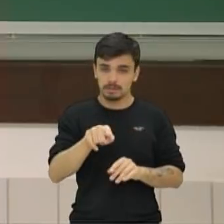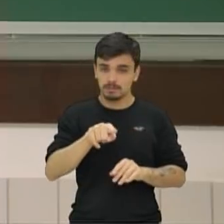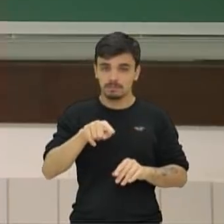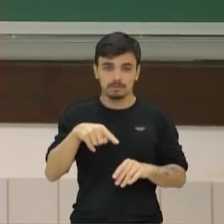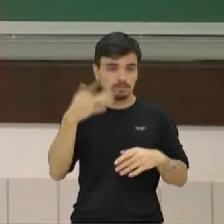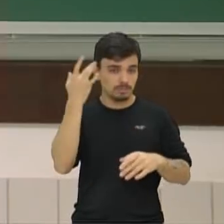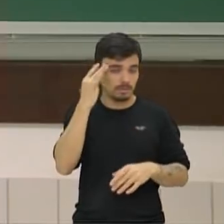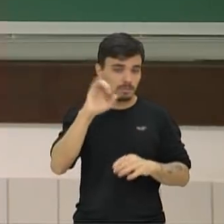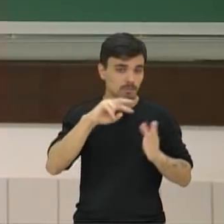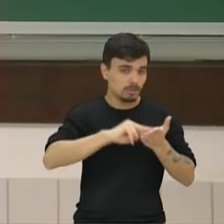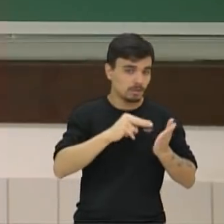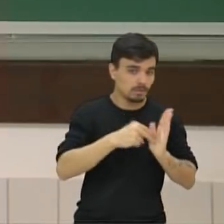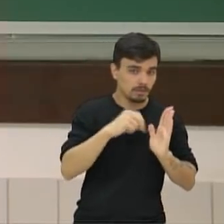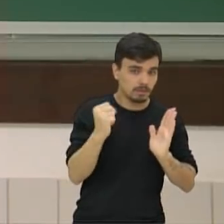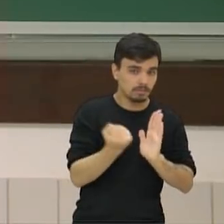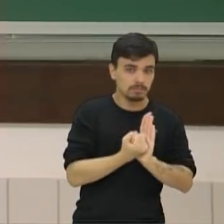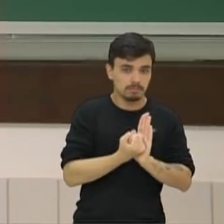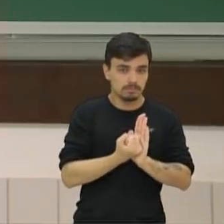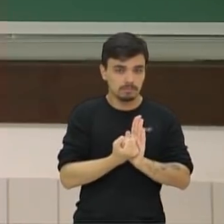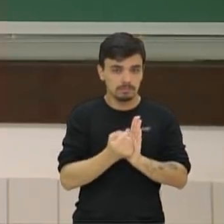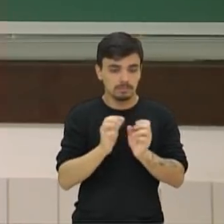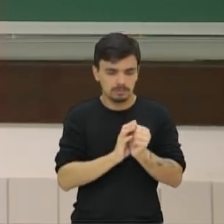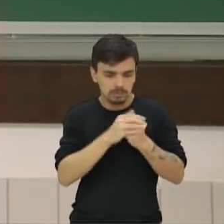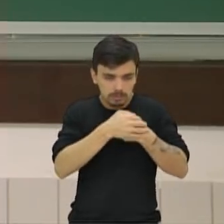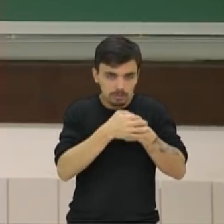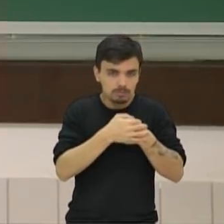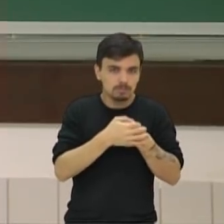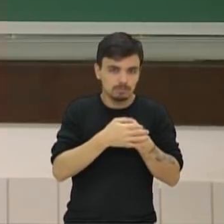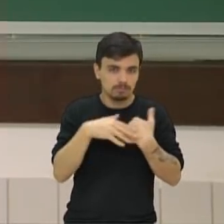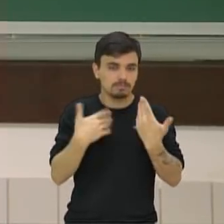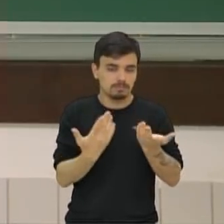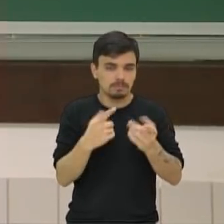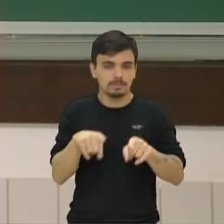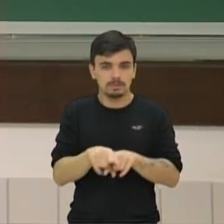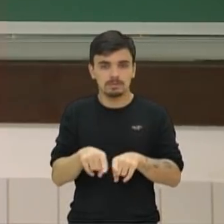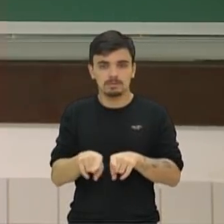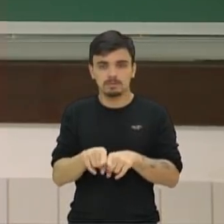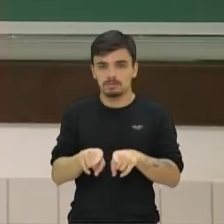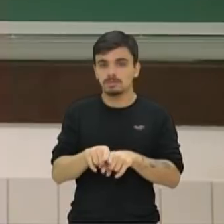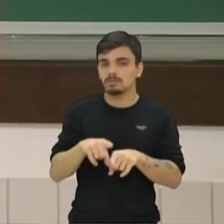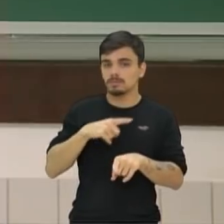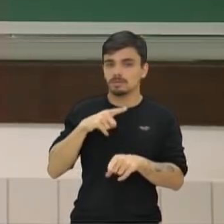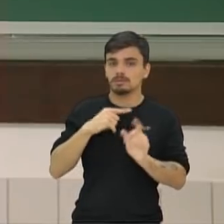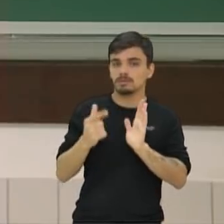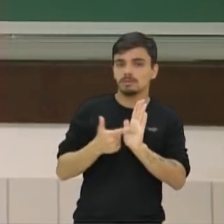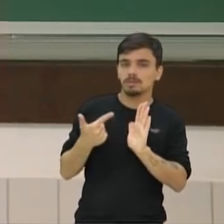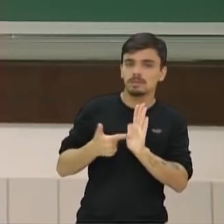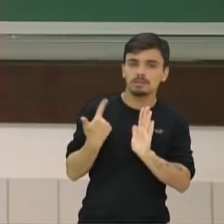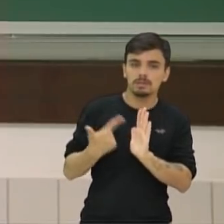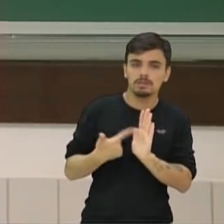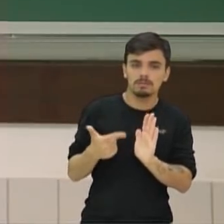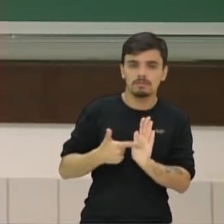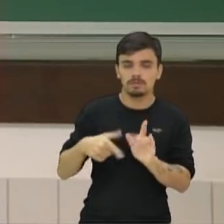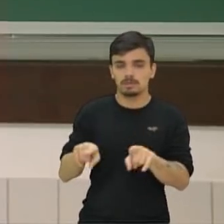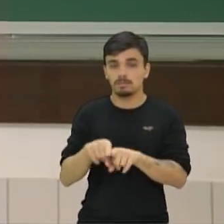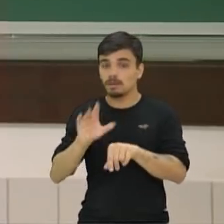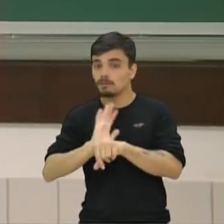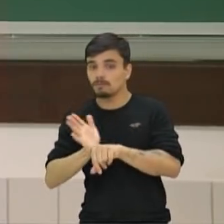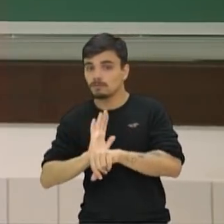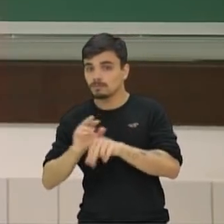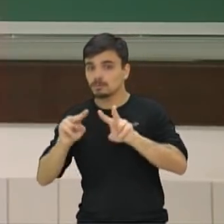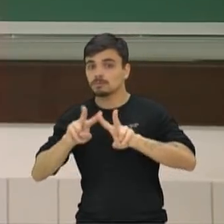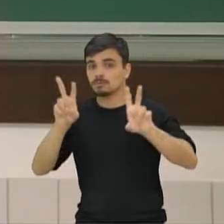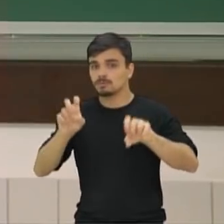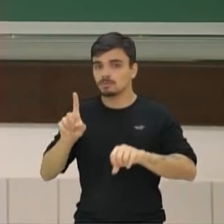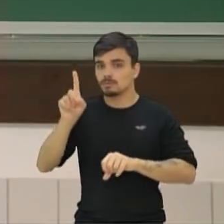sabia o que ele queria dizer naquilo. Símbolos ocultos, né? Já saíram livros, já saíram filmes sobre ele, não é